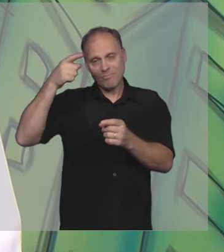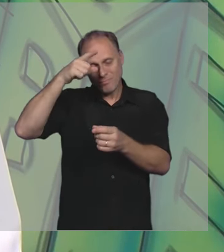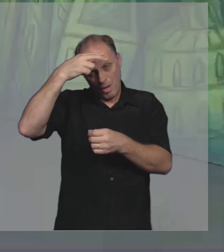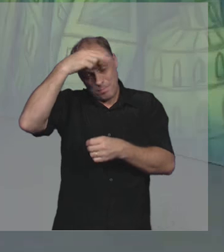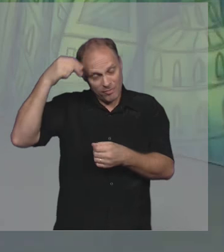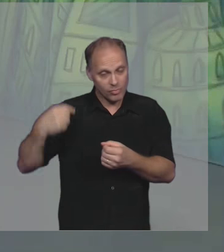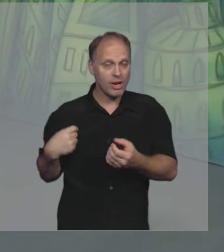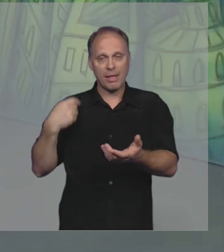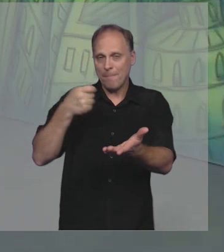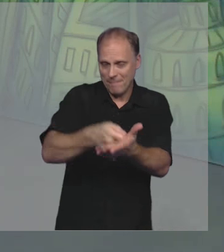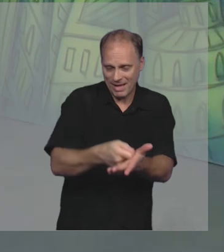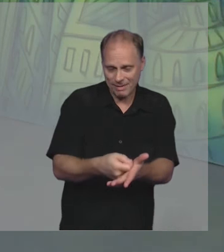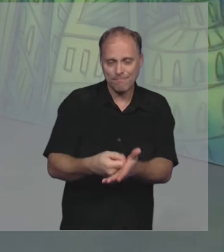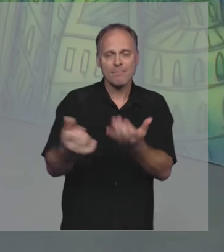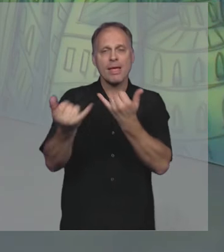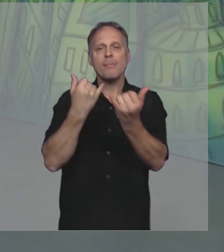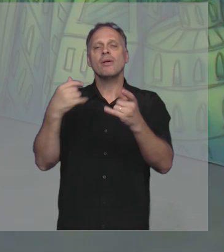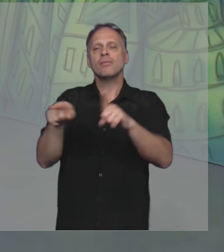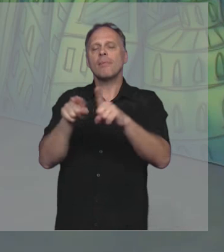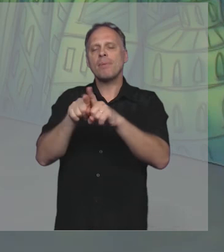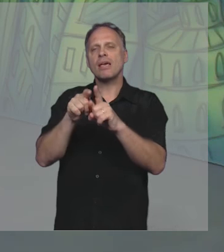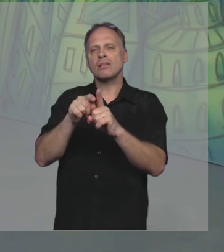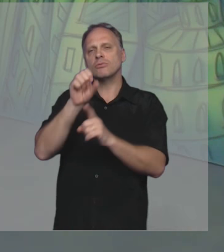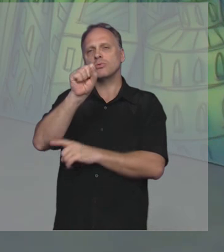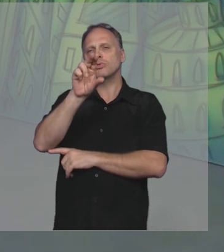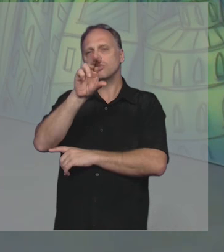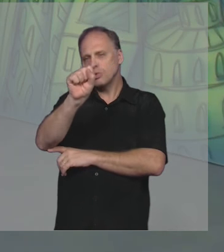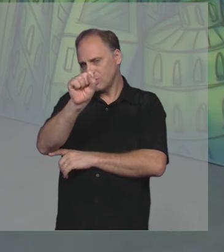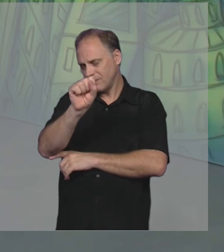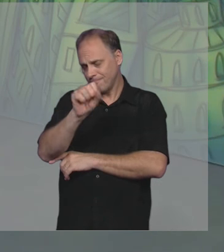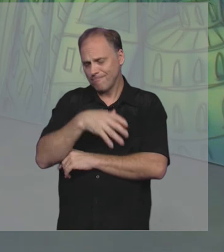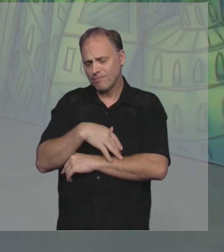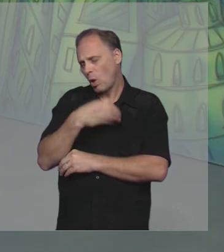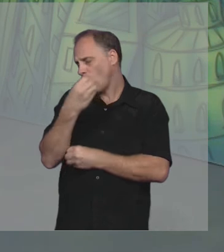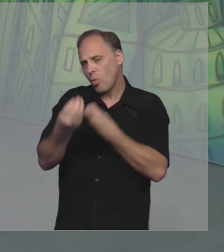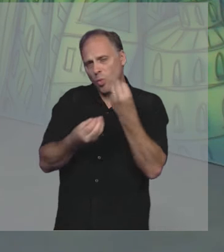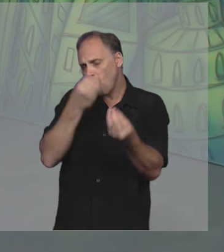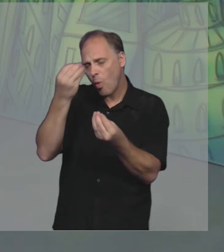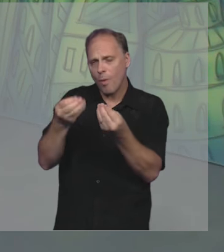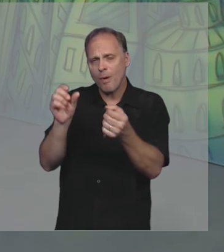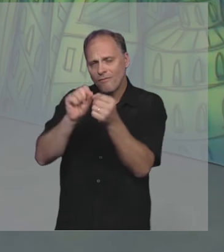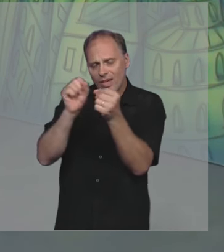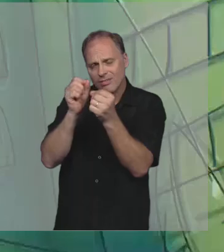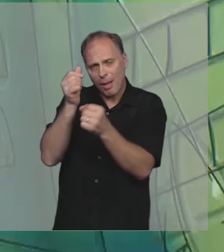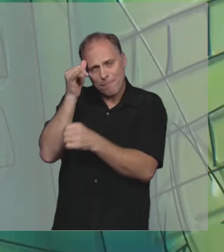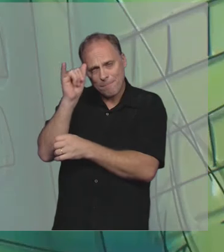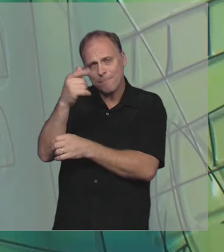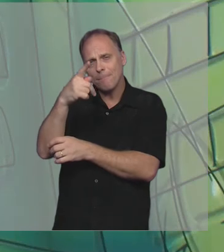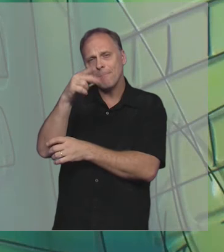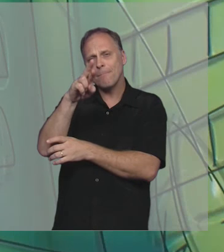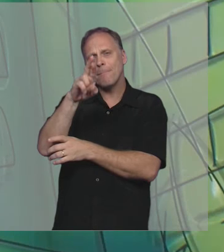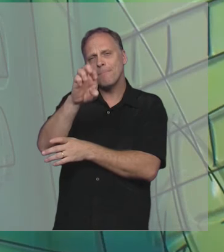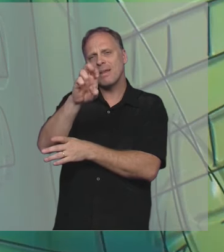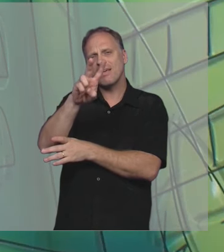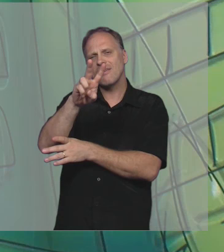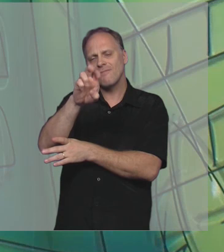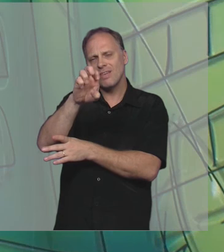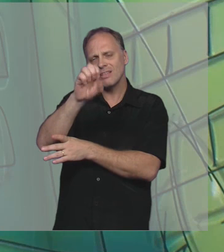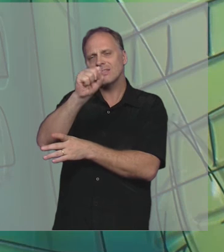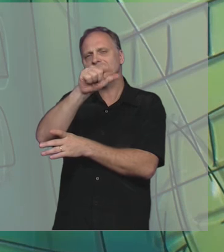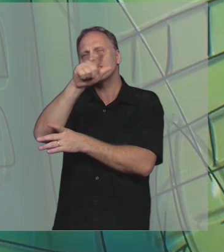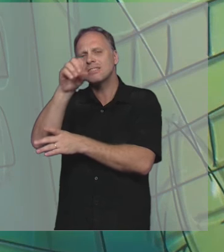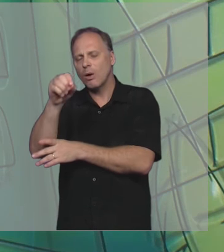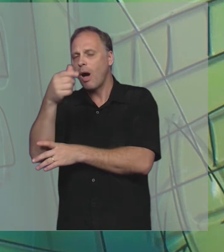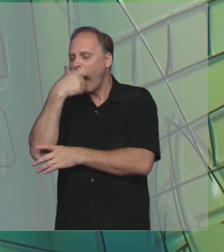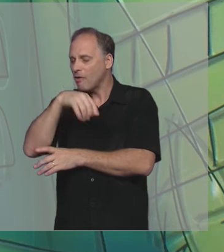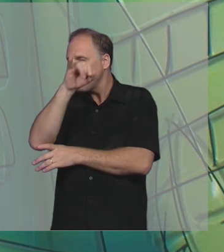Doutor, e o sistema, né, de saúde, assim, como é que é feita a prevenção? Porque eu creio que